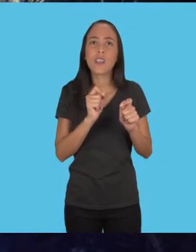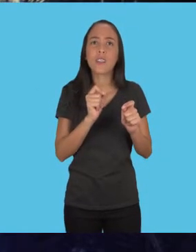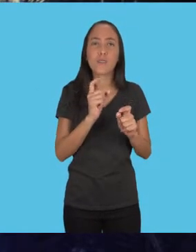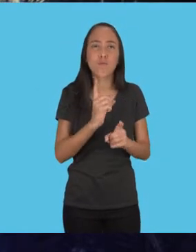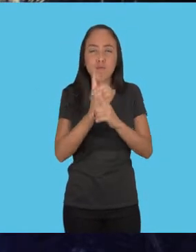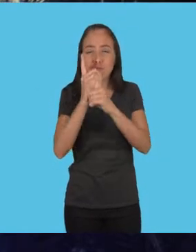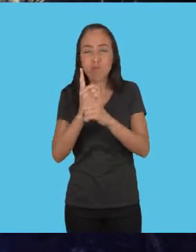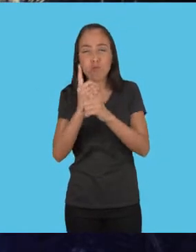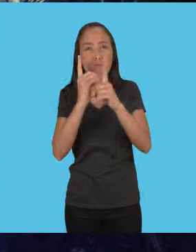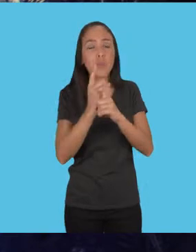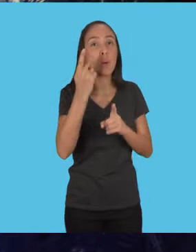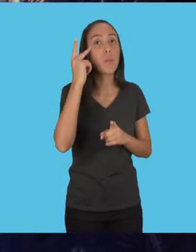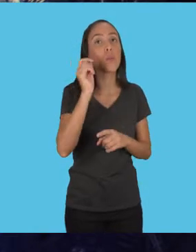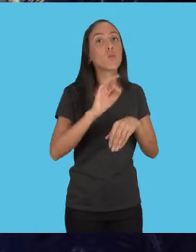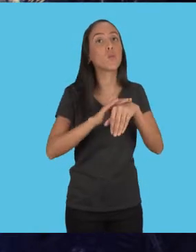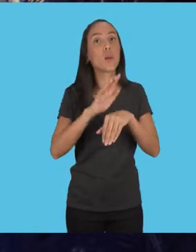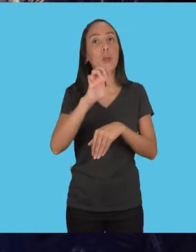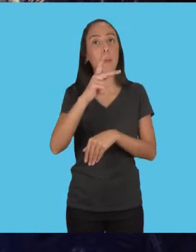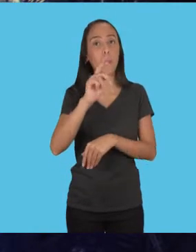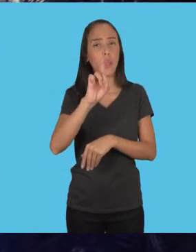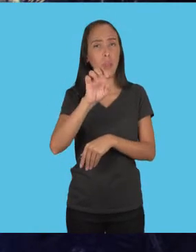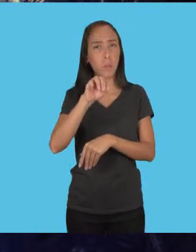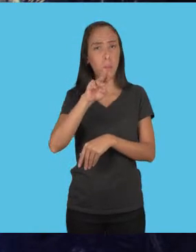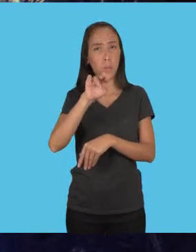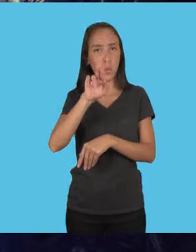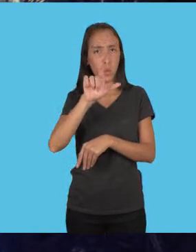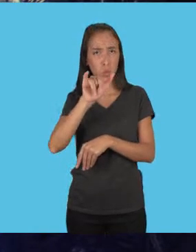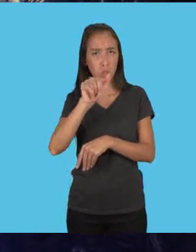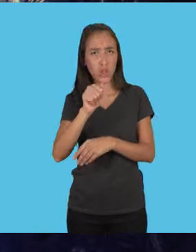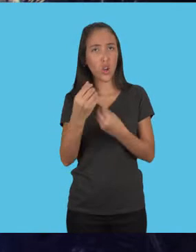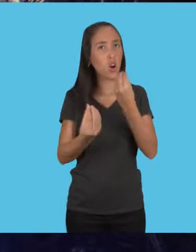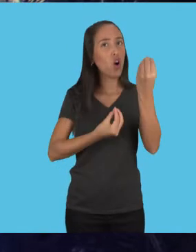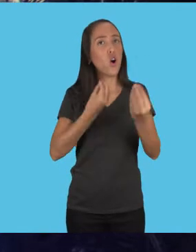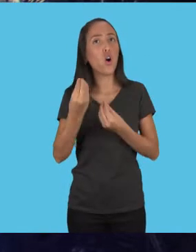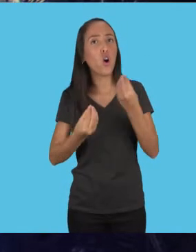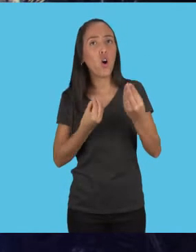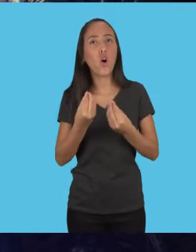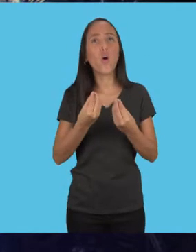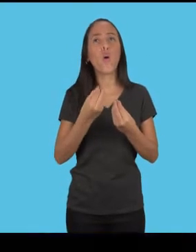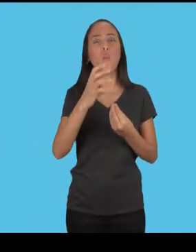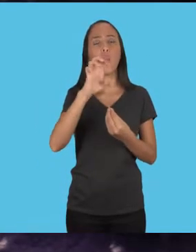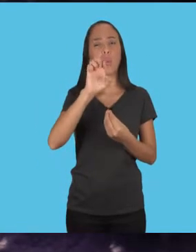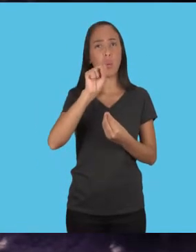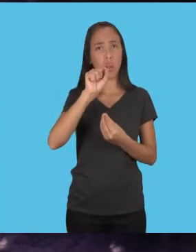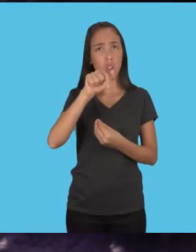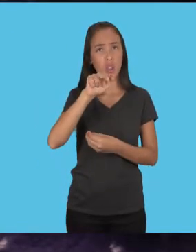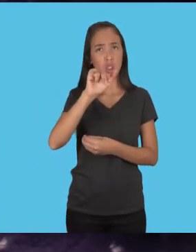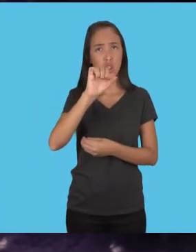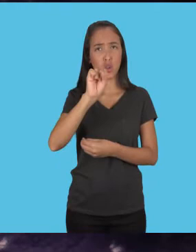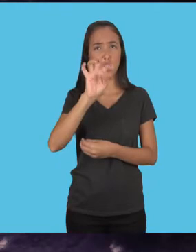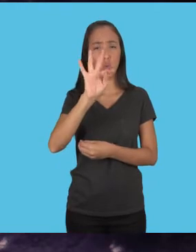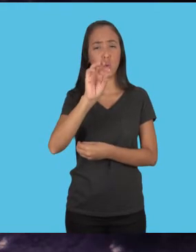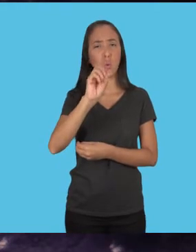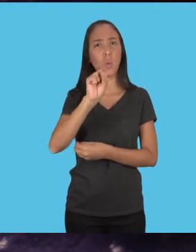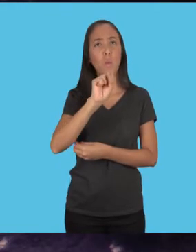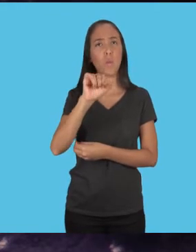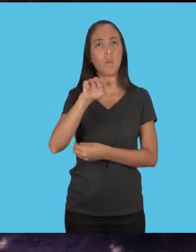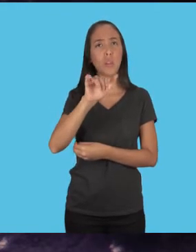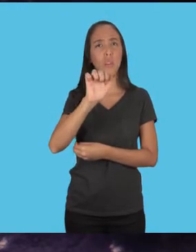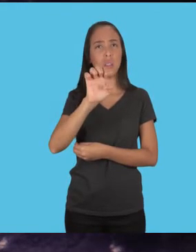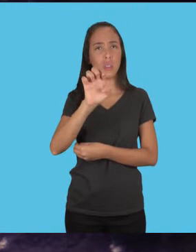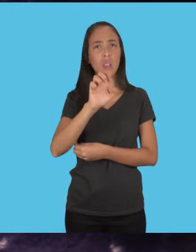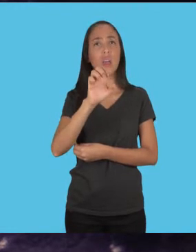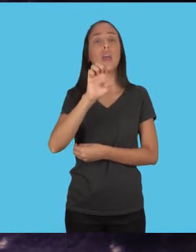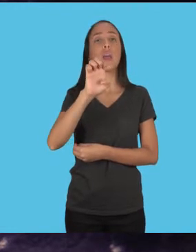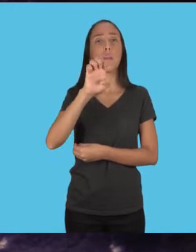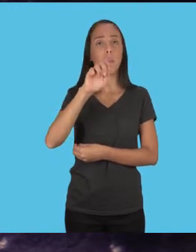levantamento da epidemiologia da esquistossomíase hematóbica naquelas condições. O problema era o